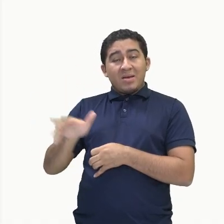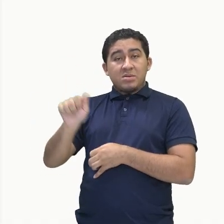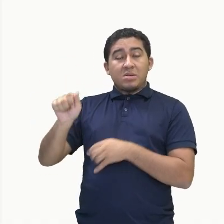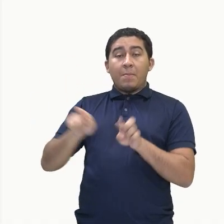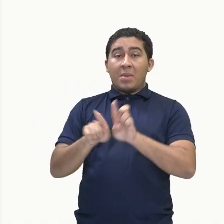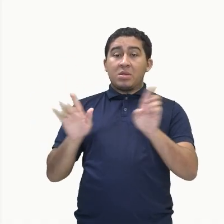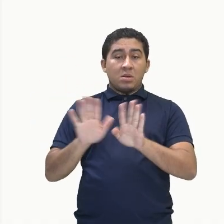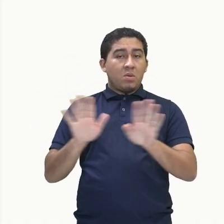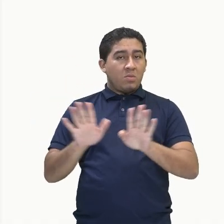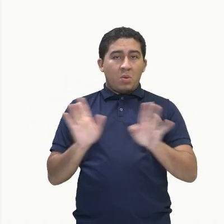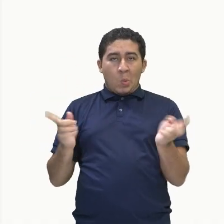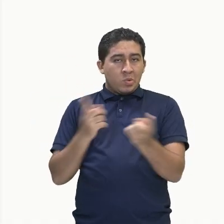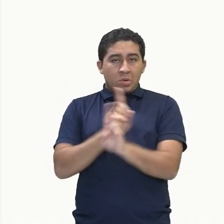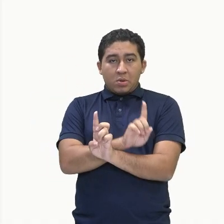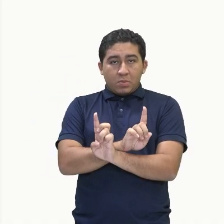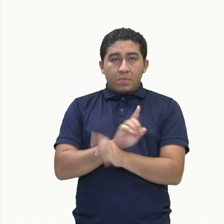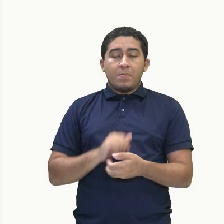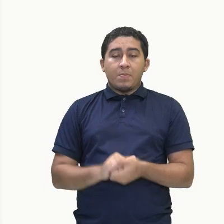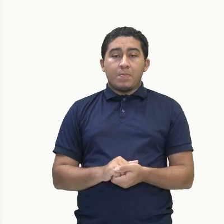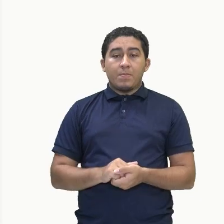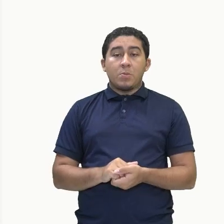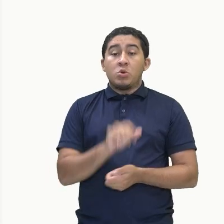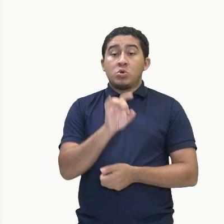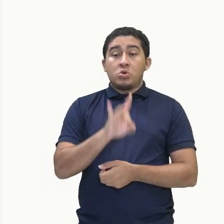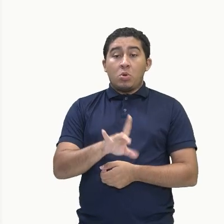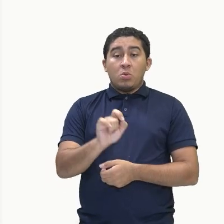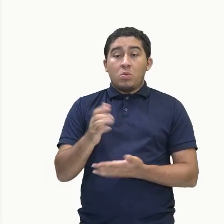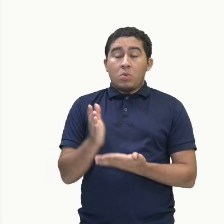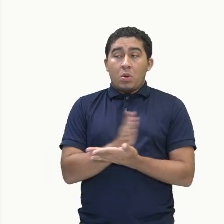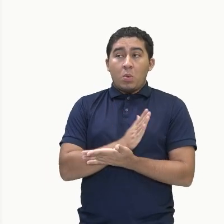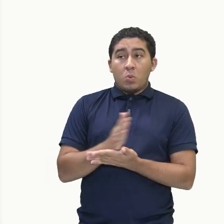verdade não está, né? A gente tem ali apenas alguns